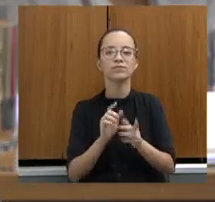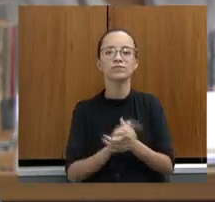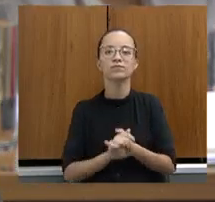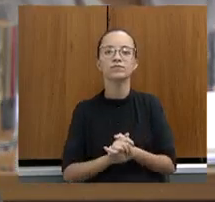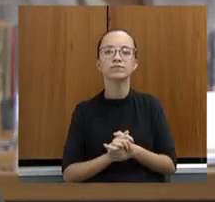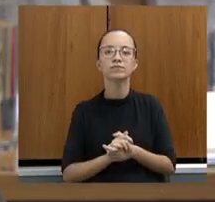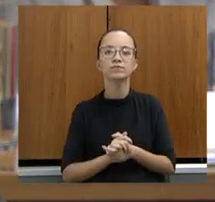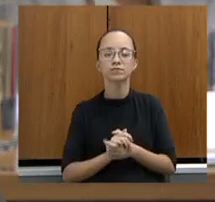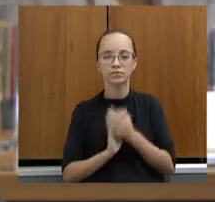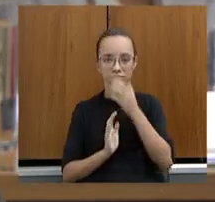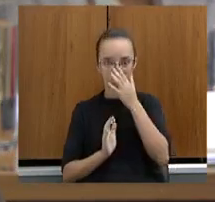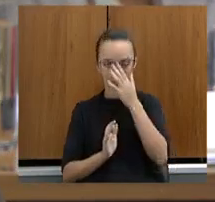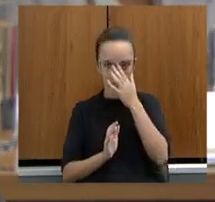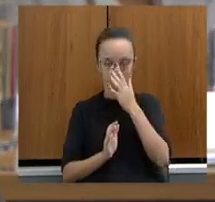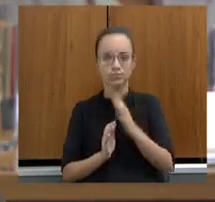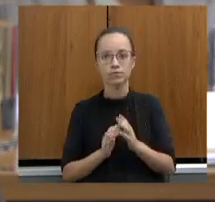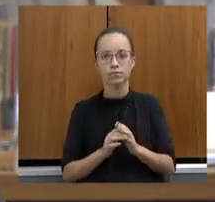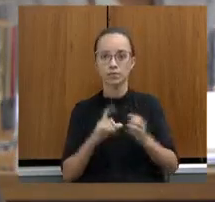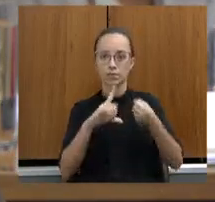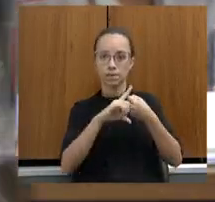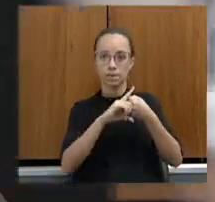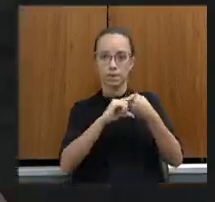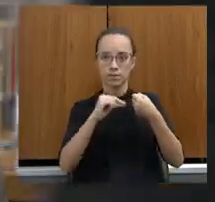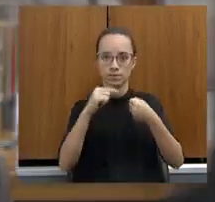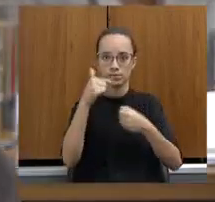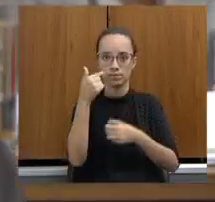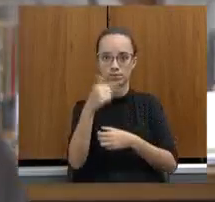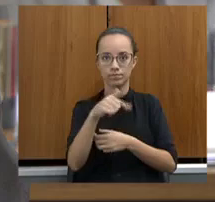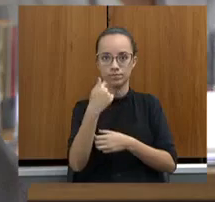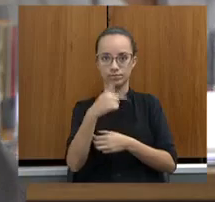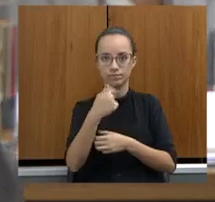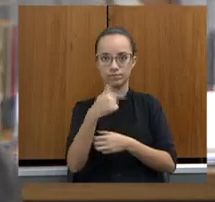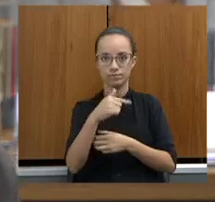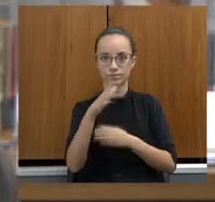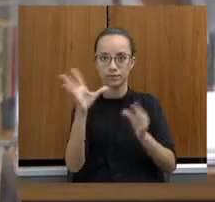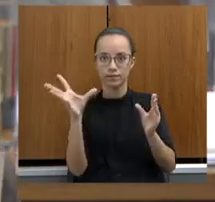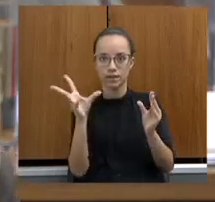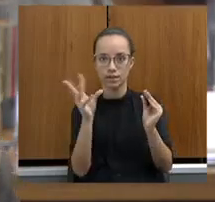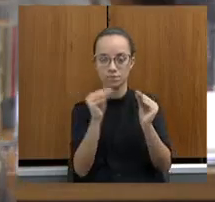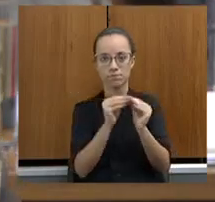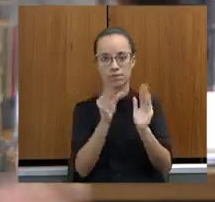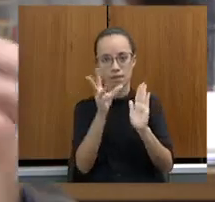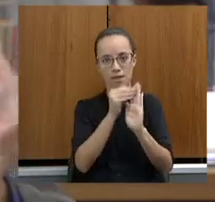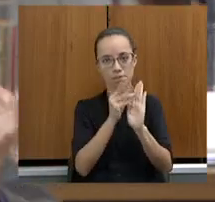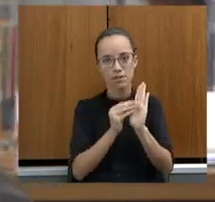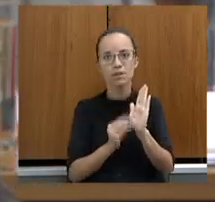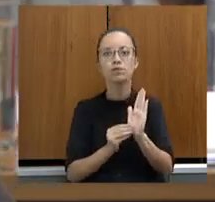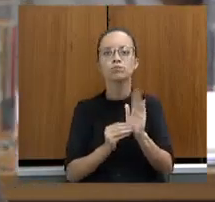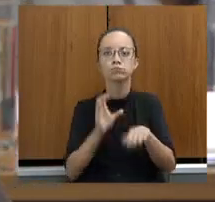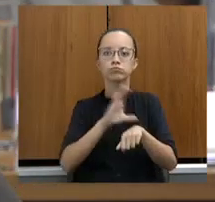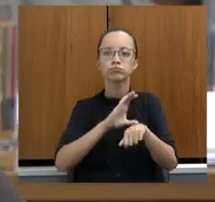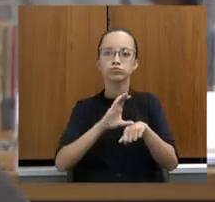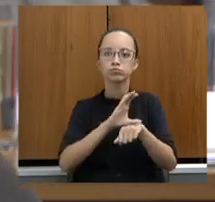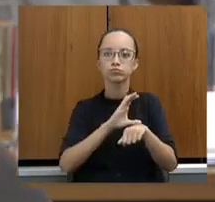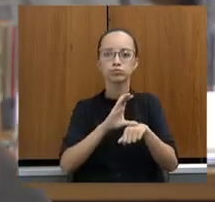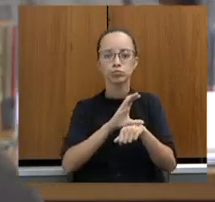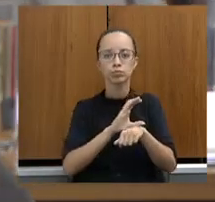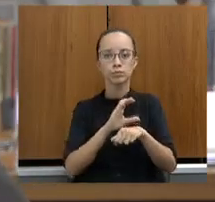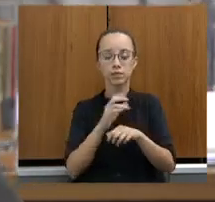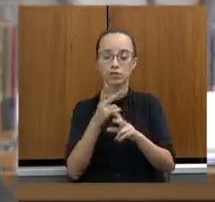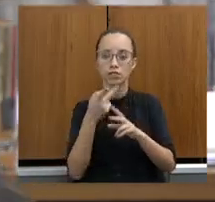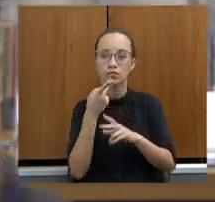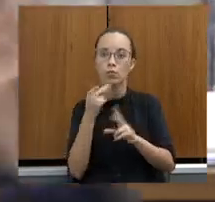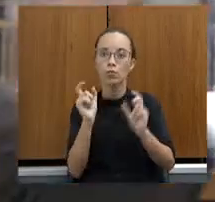o cumprimento do artigo sétimo da emenda constitucional 111 nós aprovamos que diz respeito o secretária Luiza